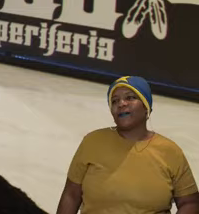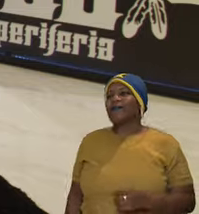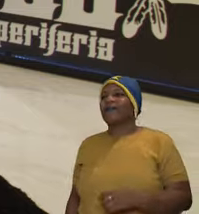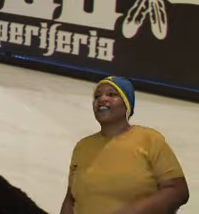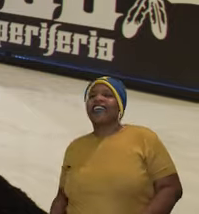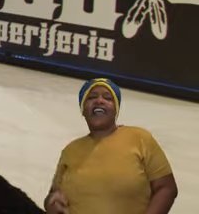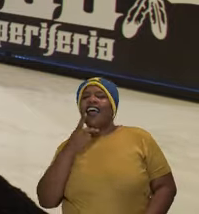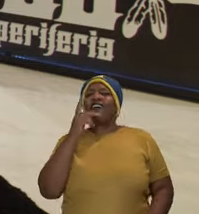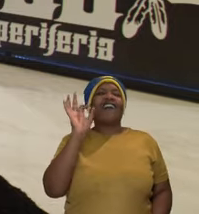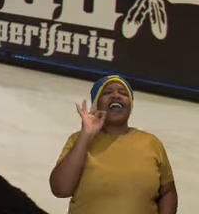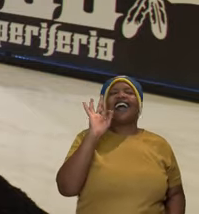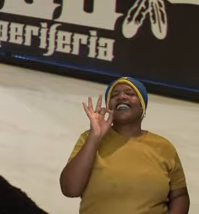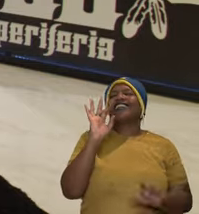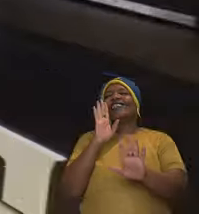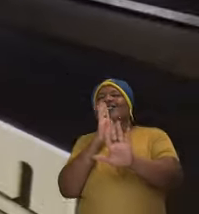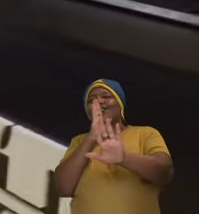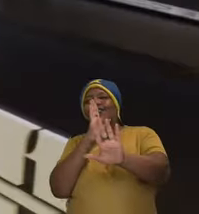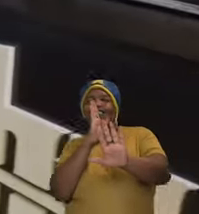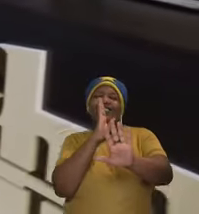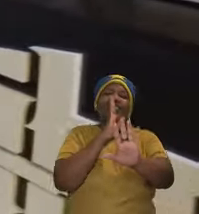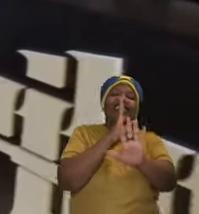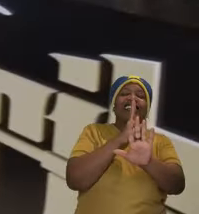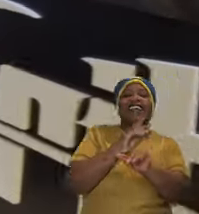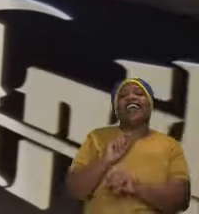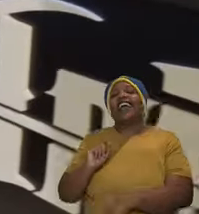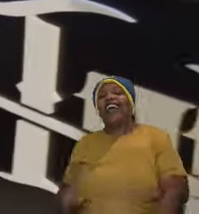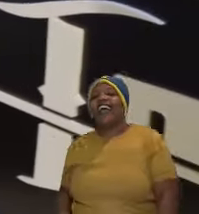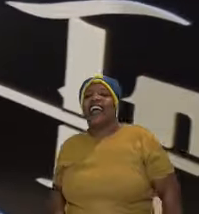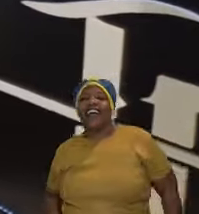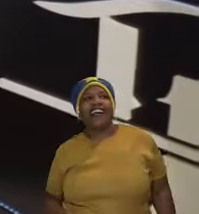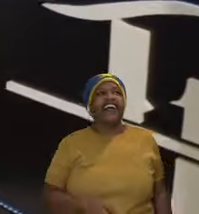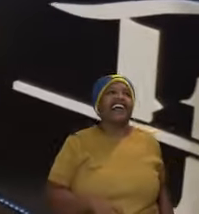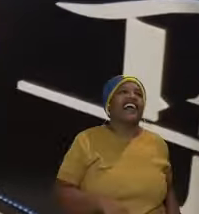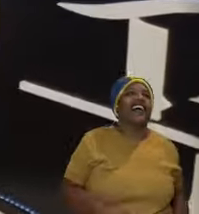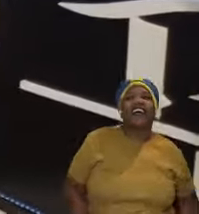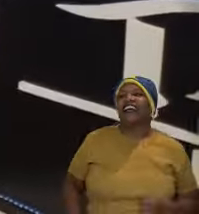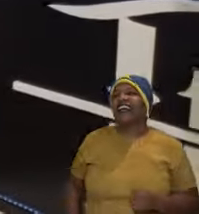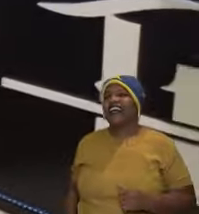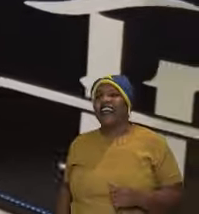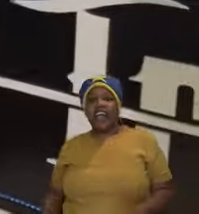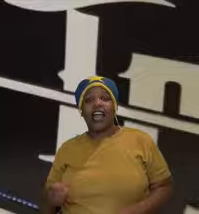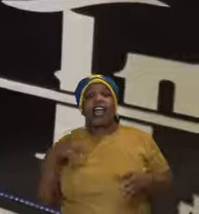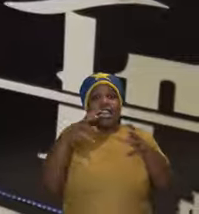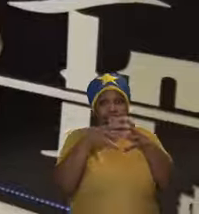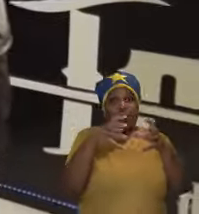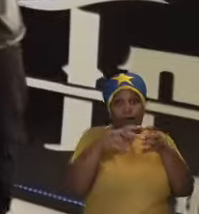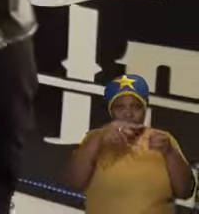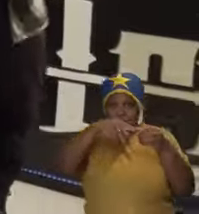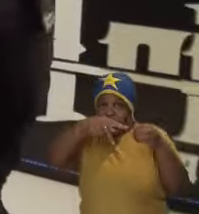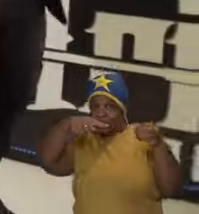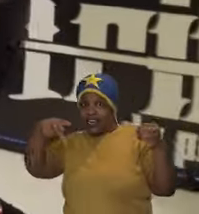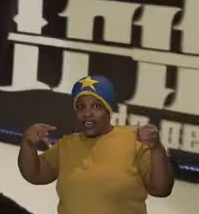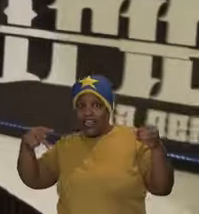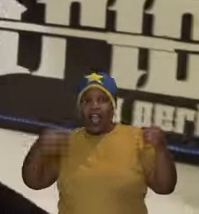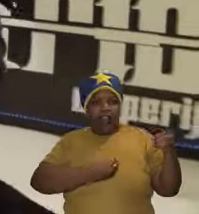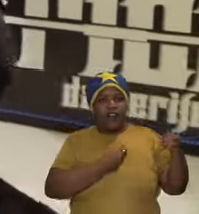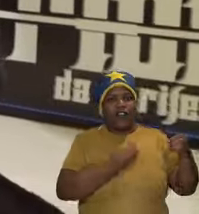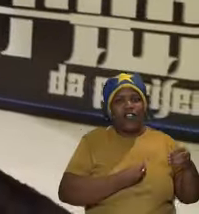Fala nada, mano. Bora. Yeah. Ah. Tribo da Periferia ao vivo aqui, assim, ó.